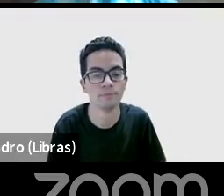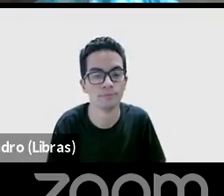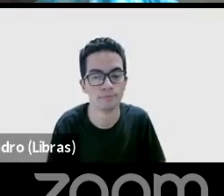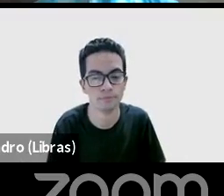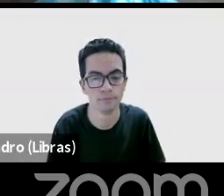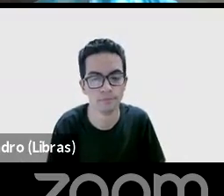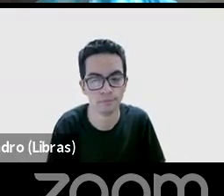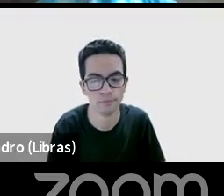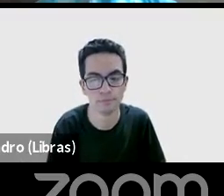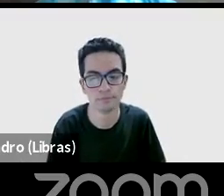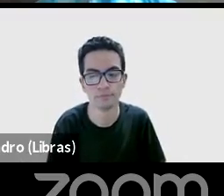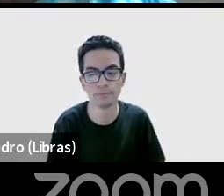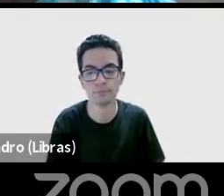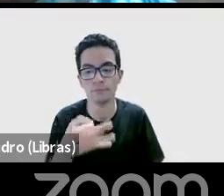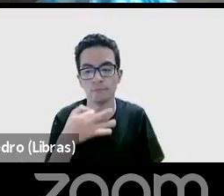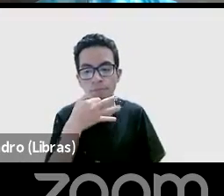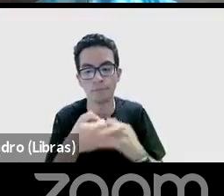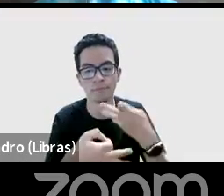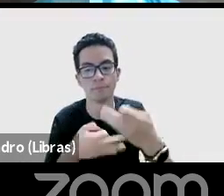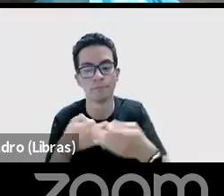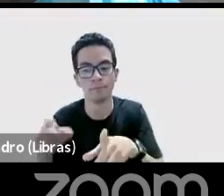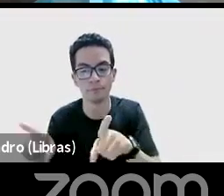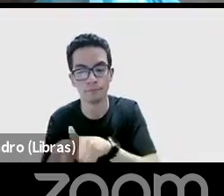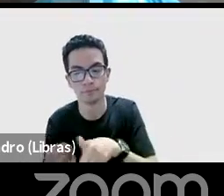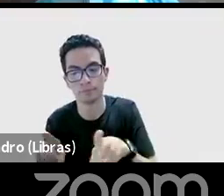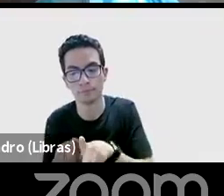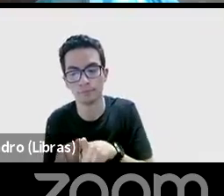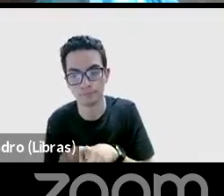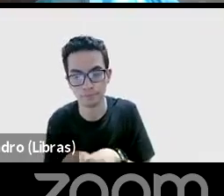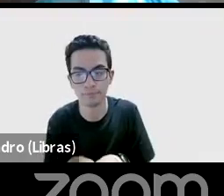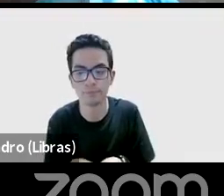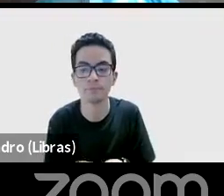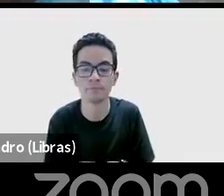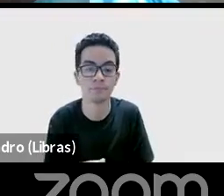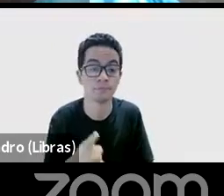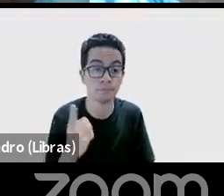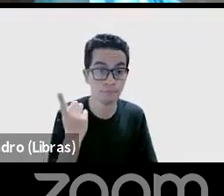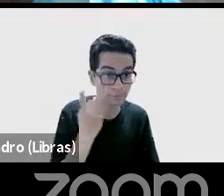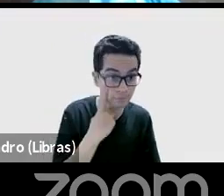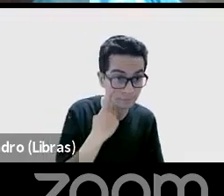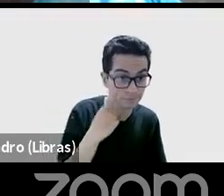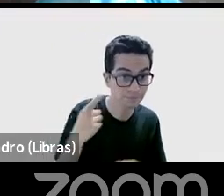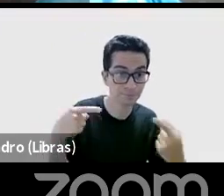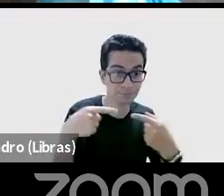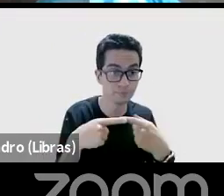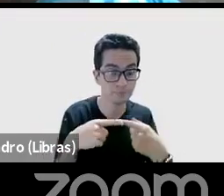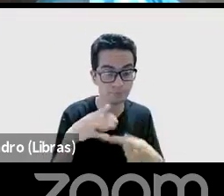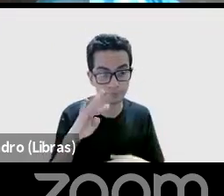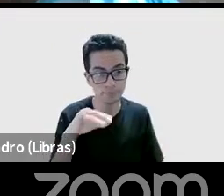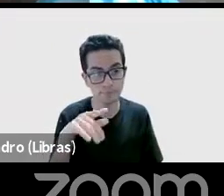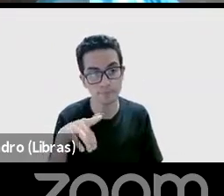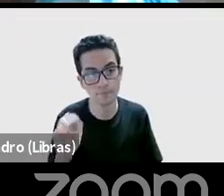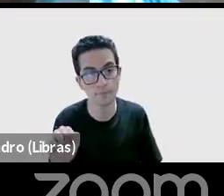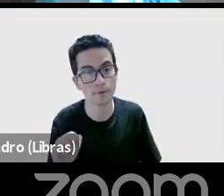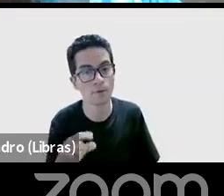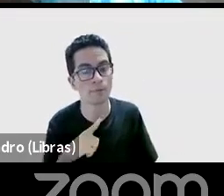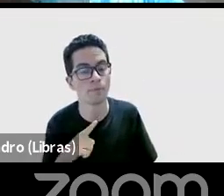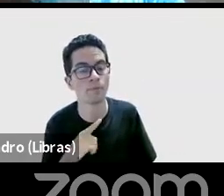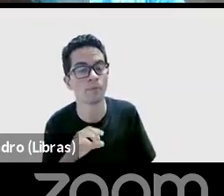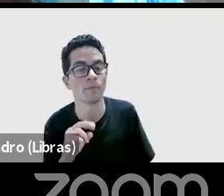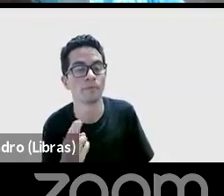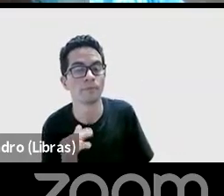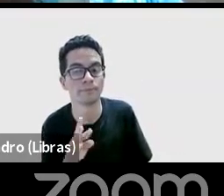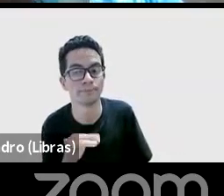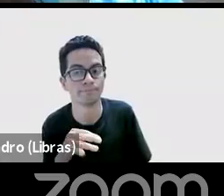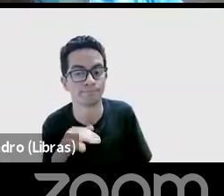teórico, para a gente aqui no Brasil, transglossia faz muito mais sentido do que translíngue ou do que transidiomático,